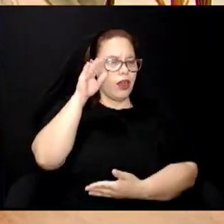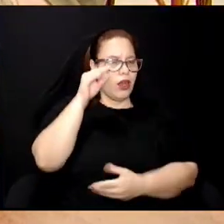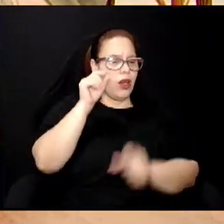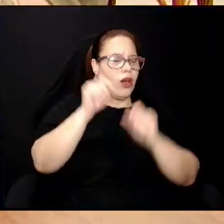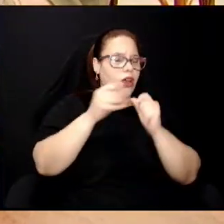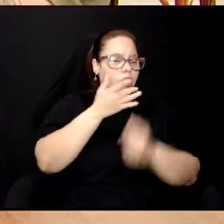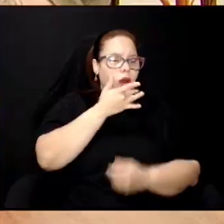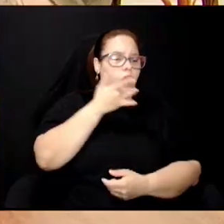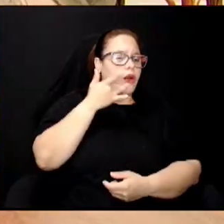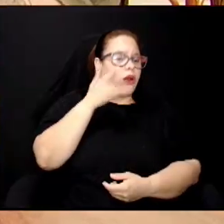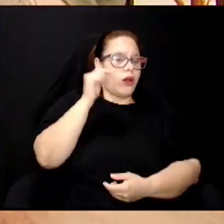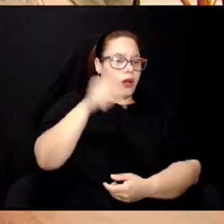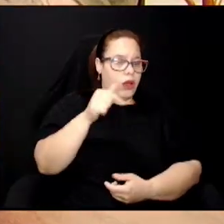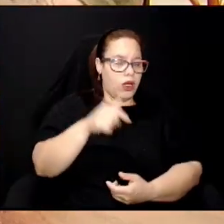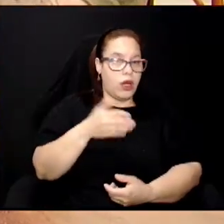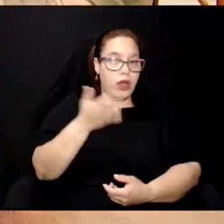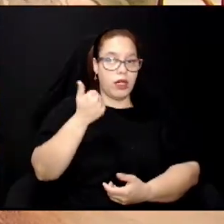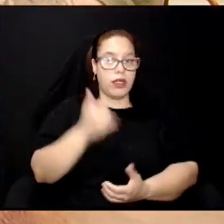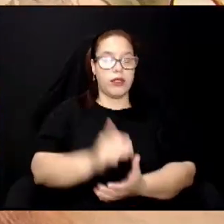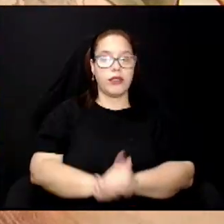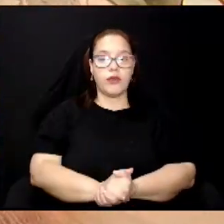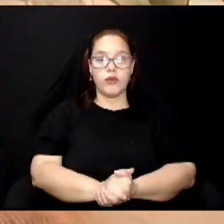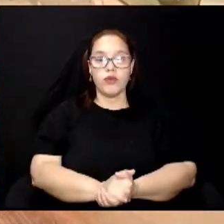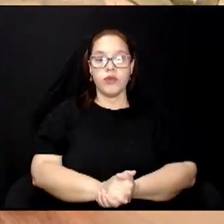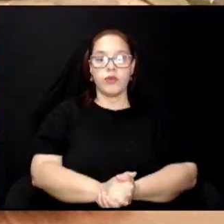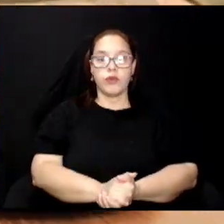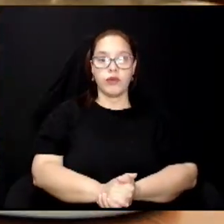aqui. Vamos lá?